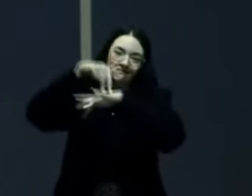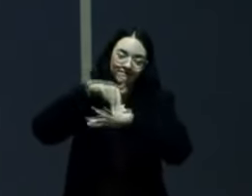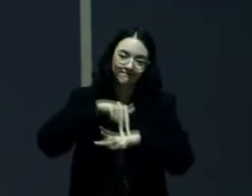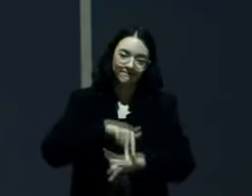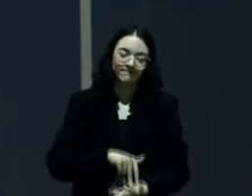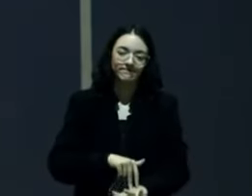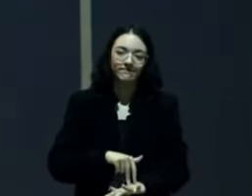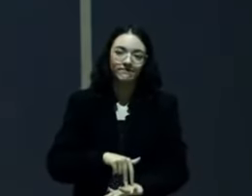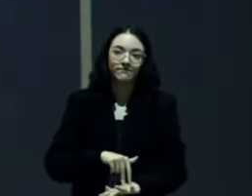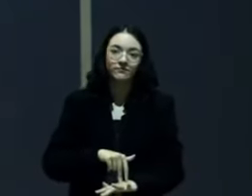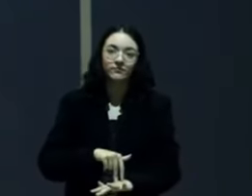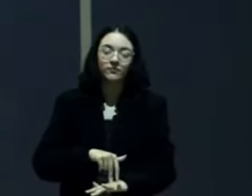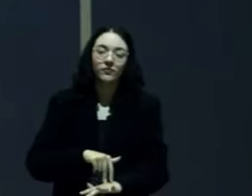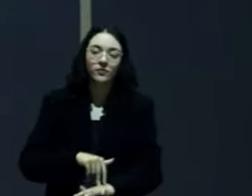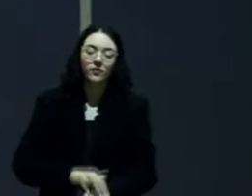irmão,